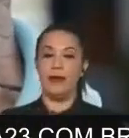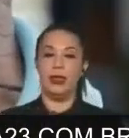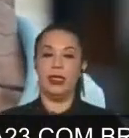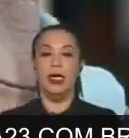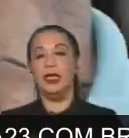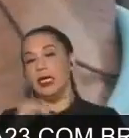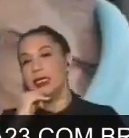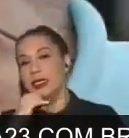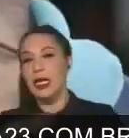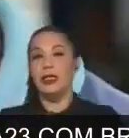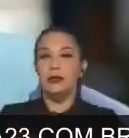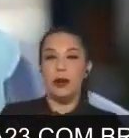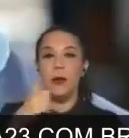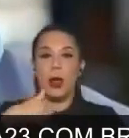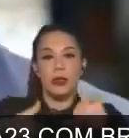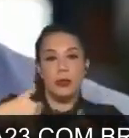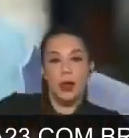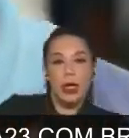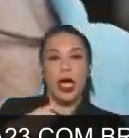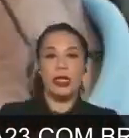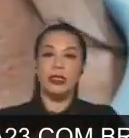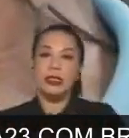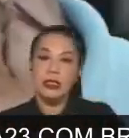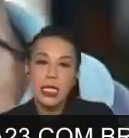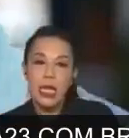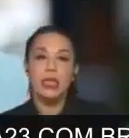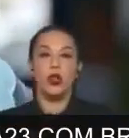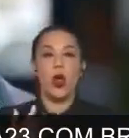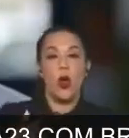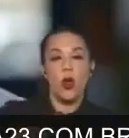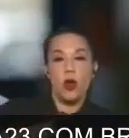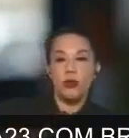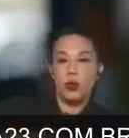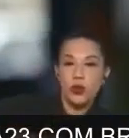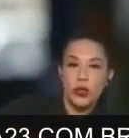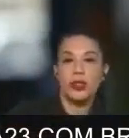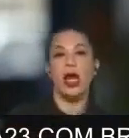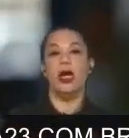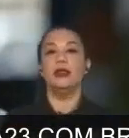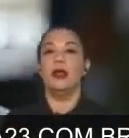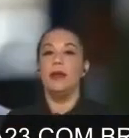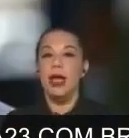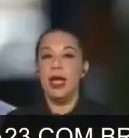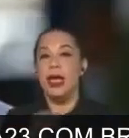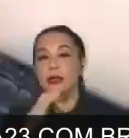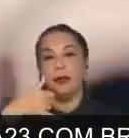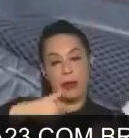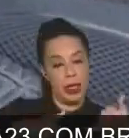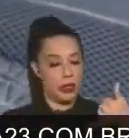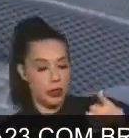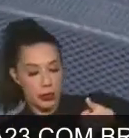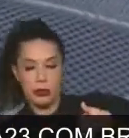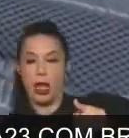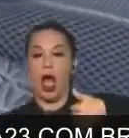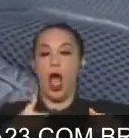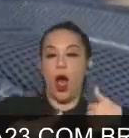é sapatos de mulher, tênis para costurar, sapato para botar salto. O sapateiro